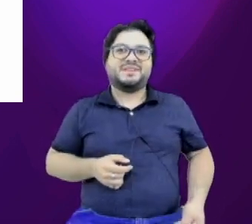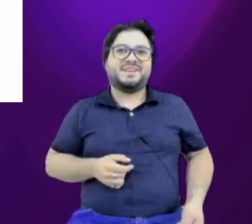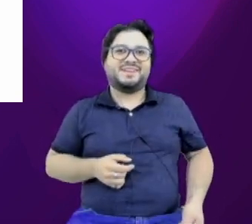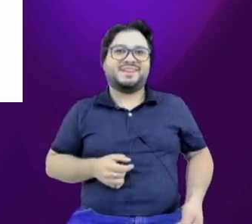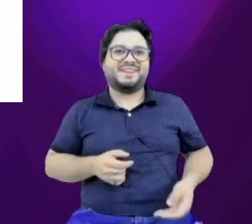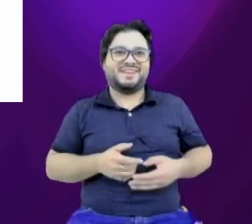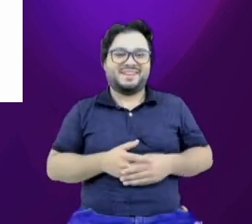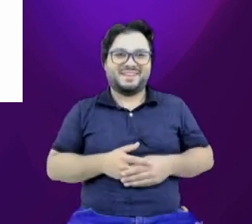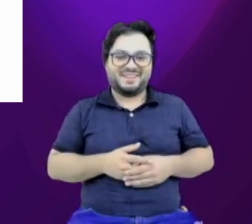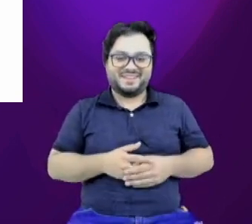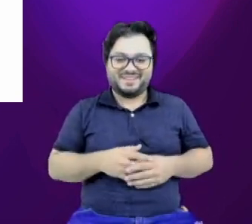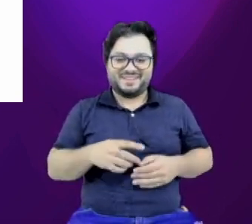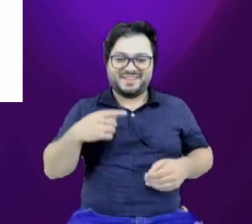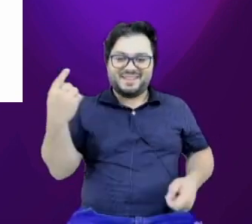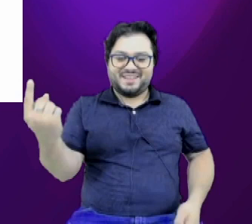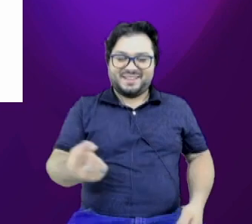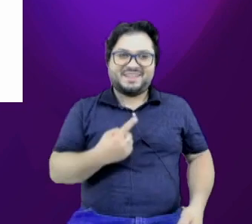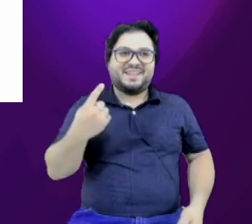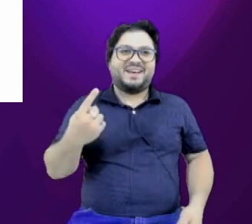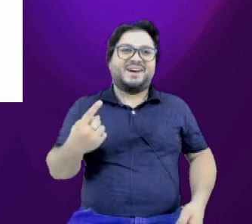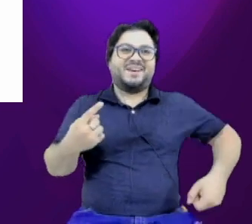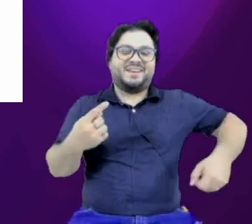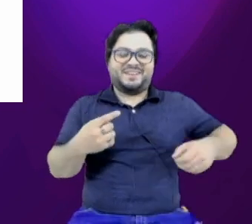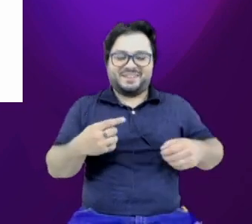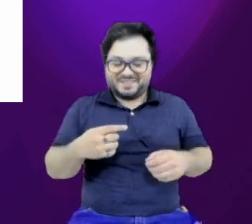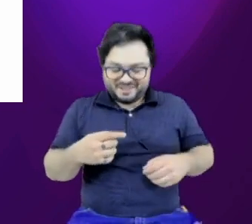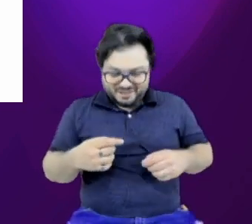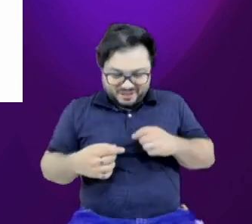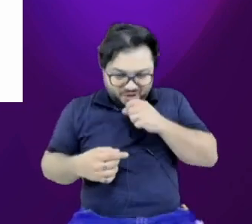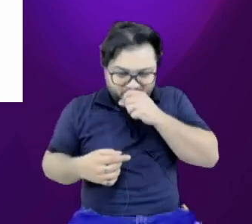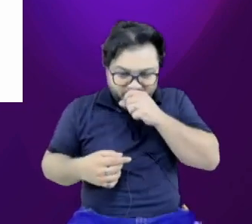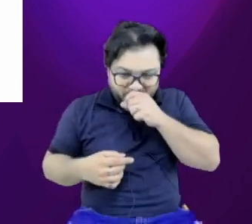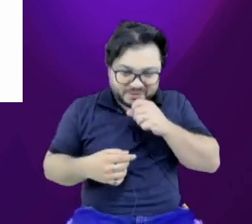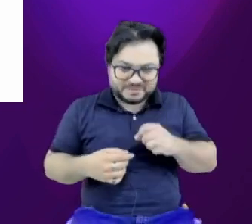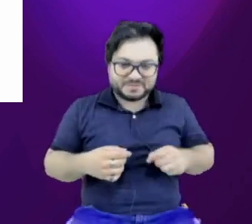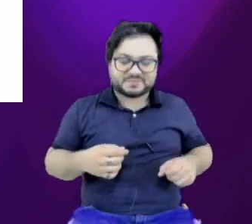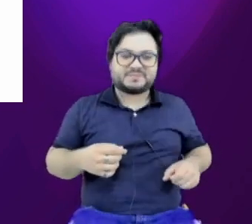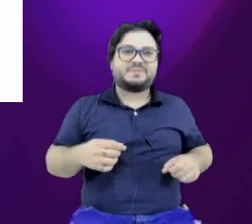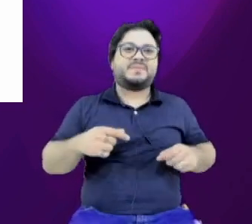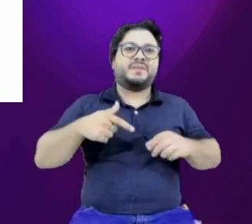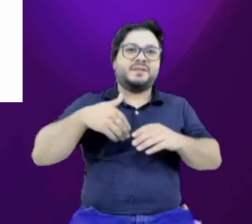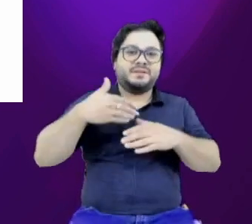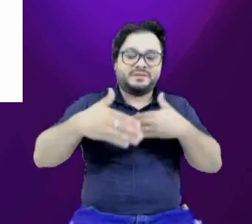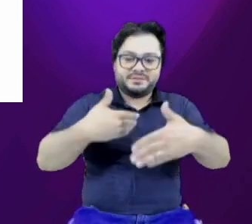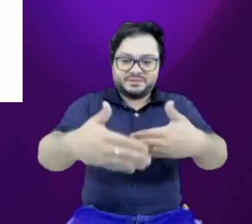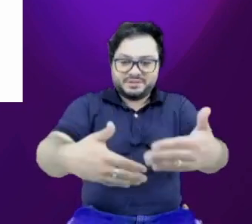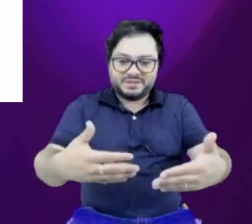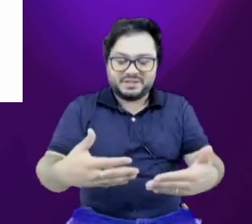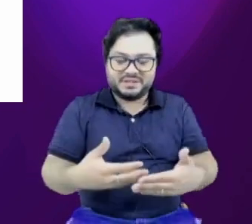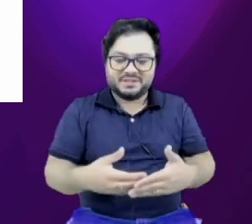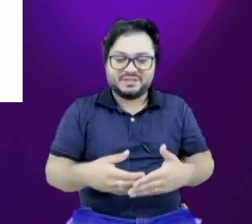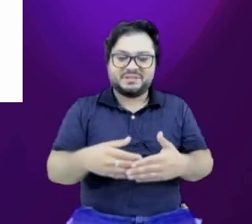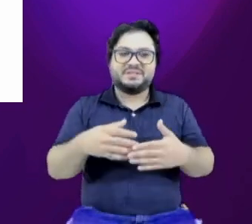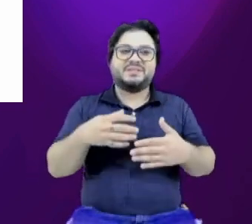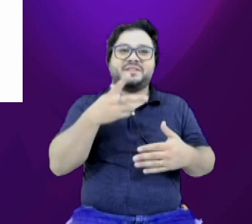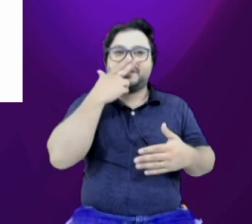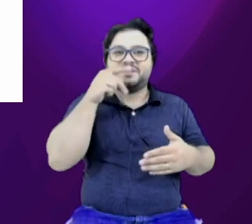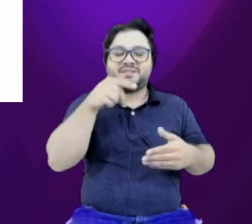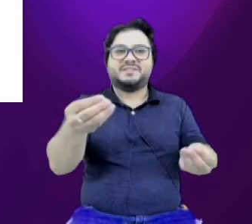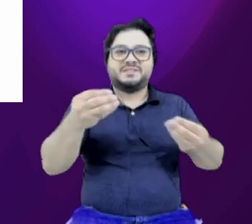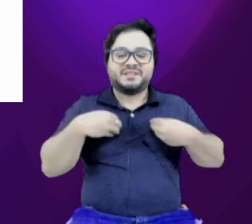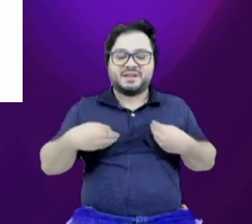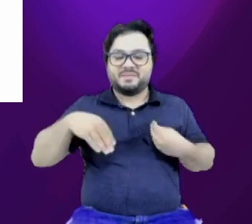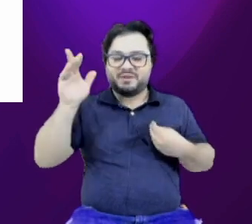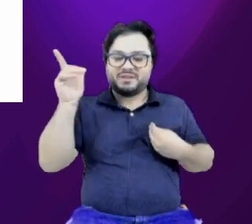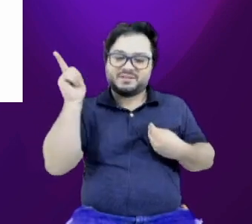Mas ainda temos muito a andar nesse sentido, mas eu acho que isso é que vai trazer um maior ganho